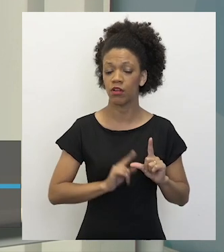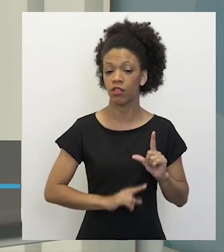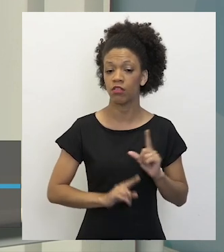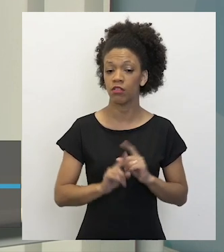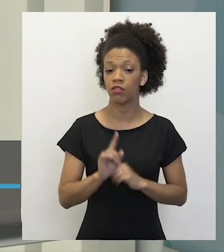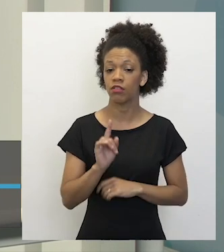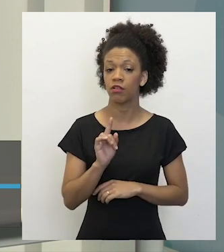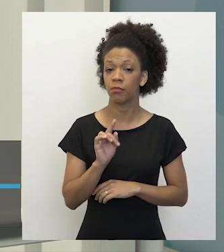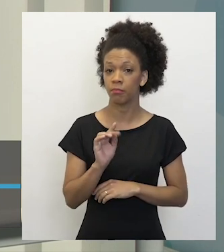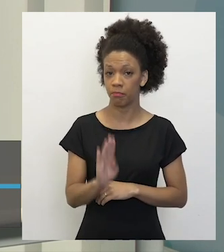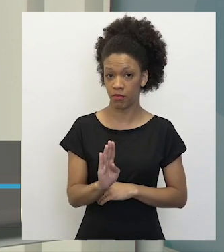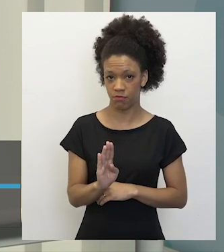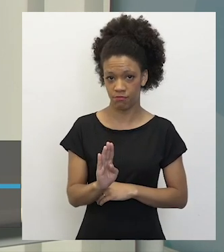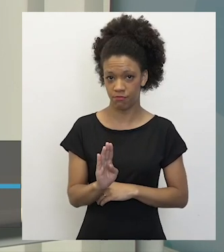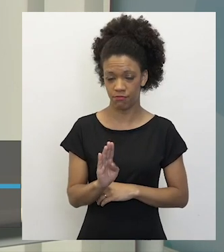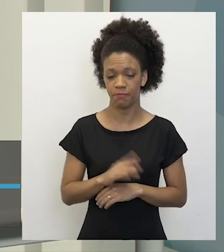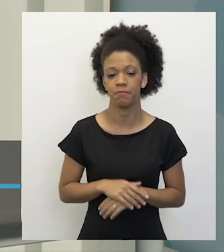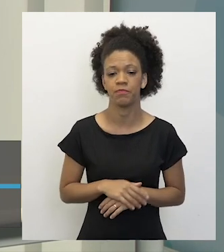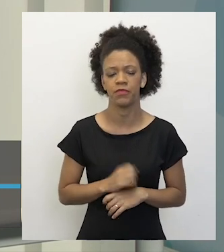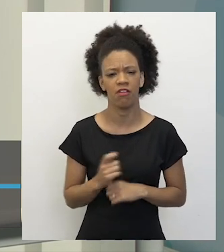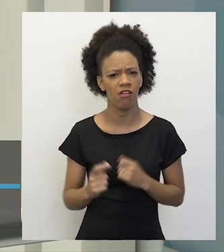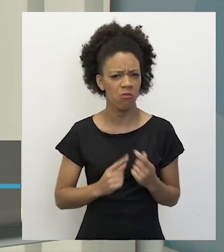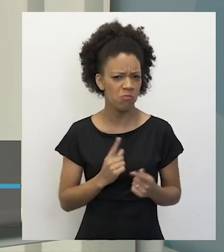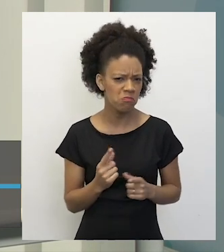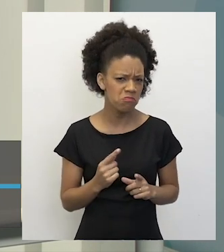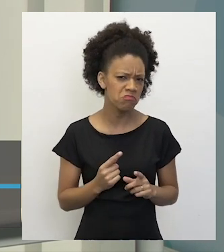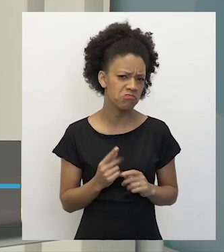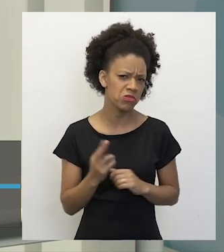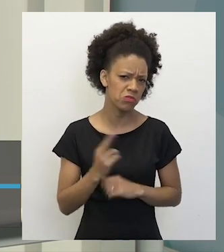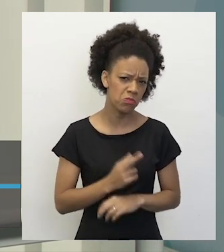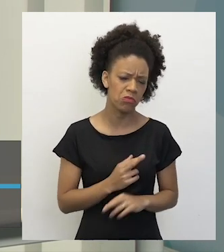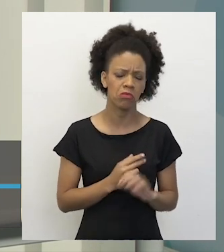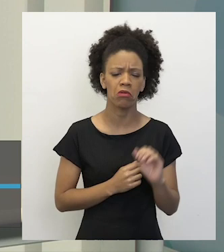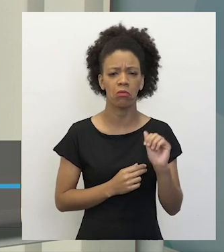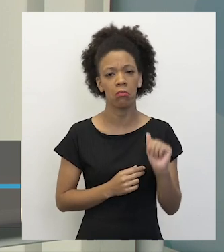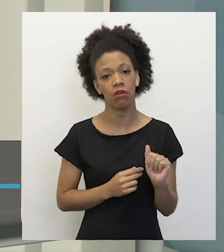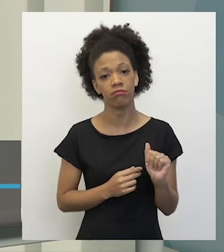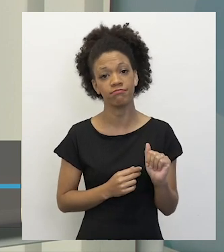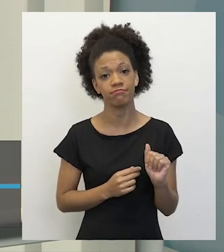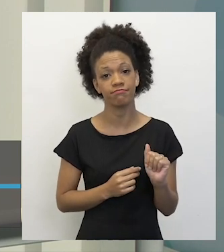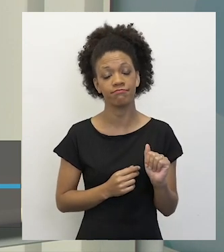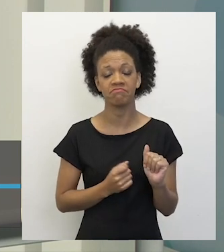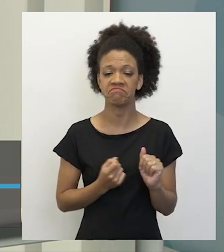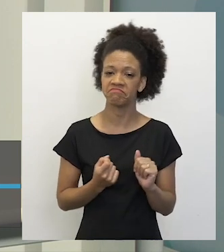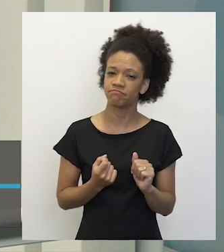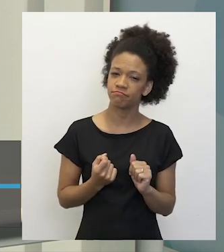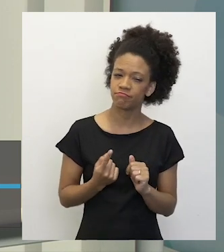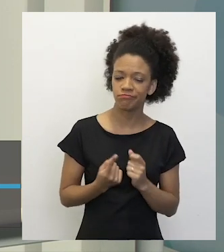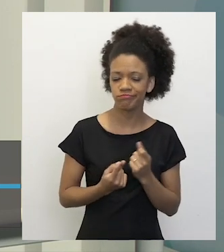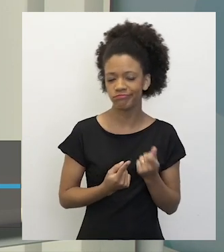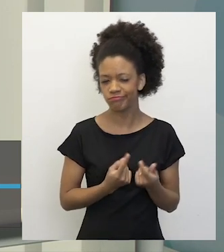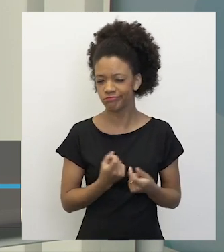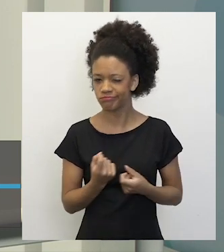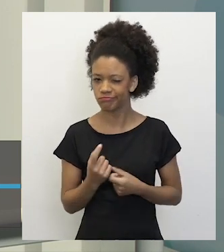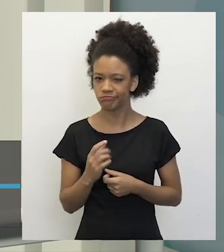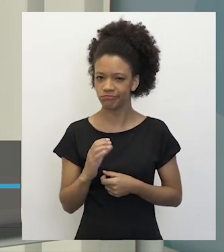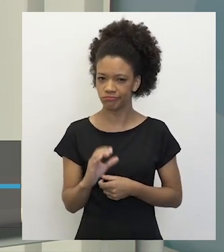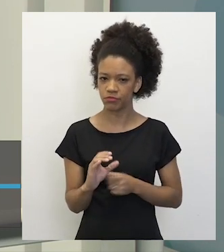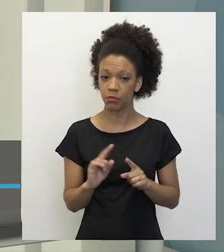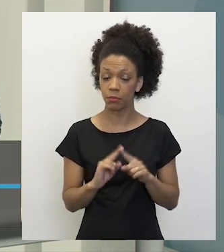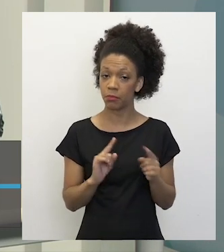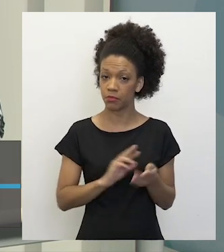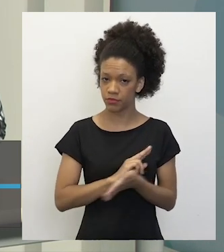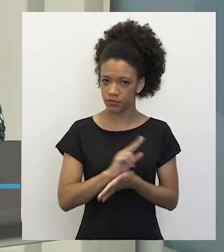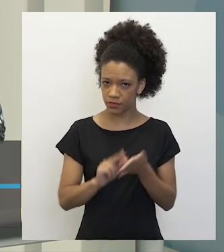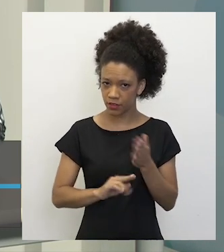B, 5B. Muito Tá? bem. Alguns colocaram a letra A, pouquíssimos a letra C, mas a maioria está colocando